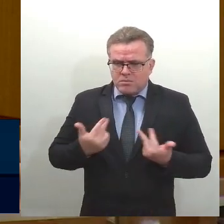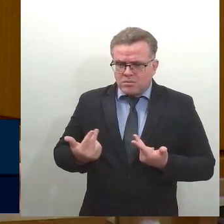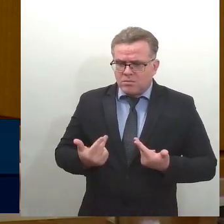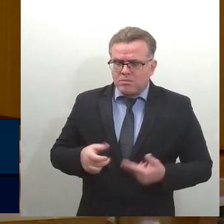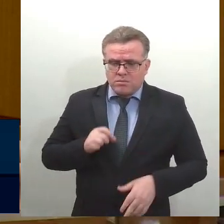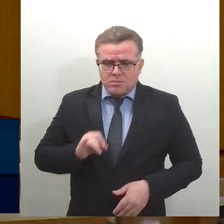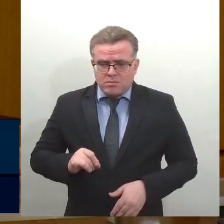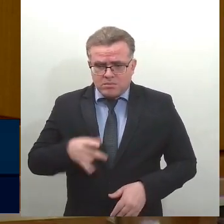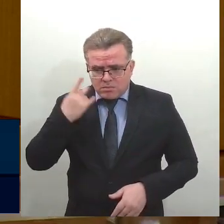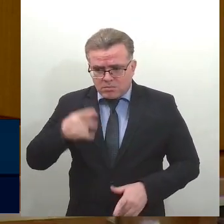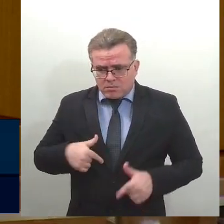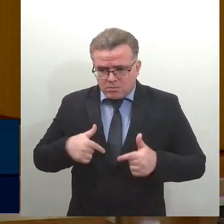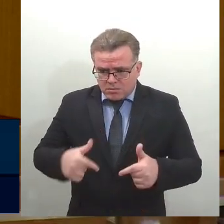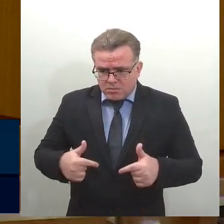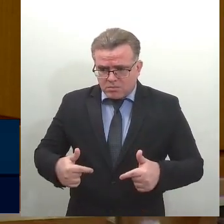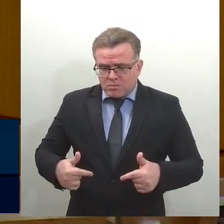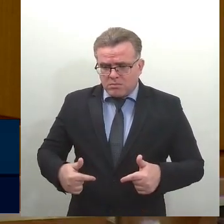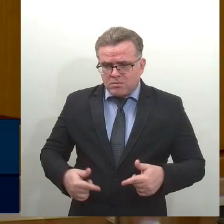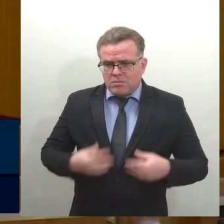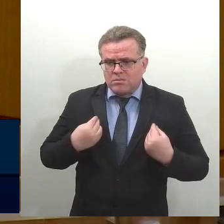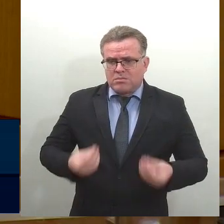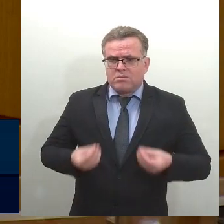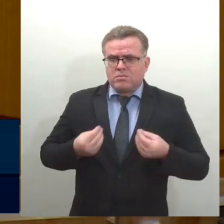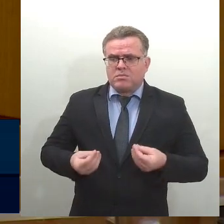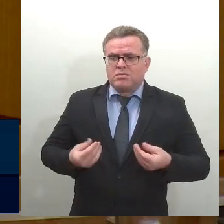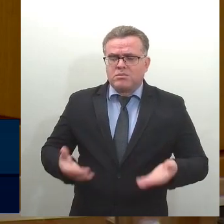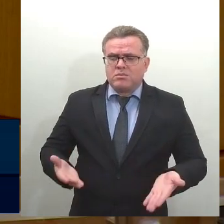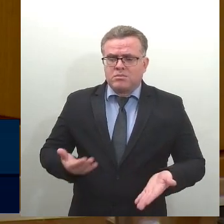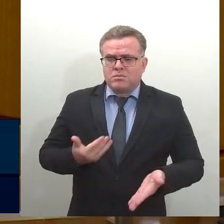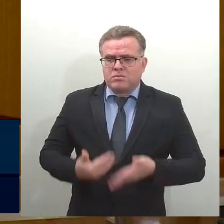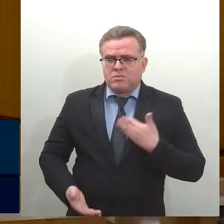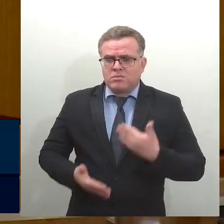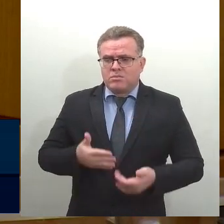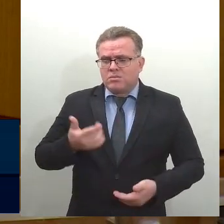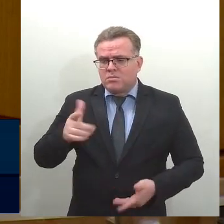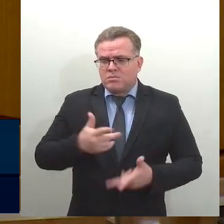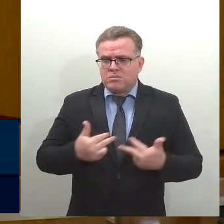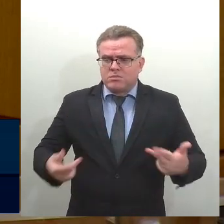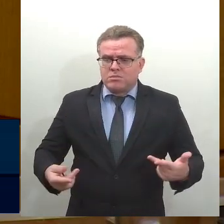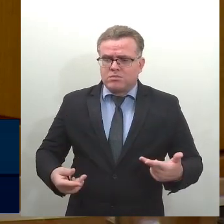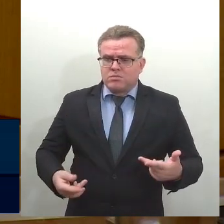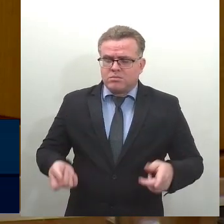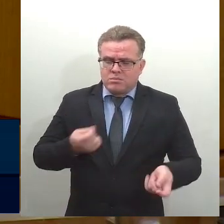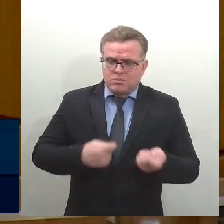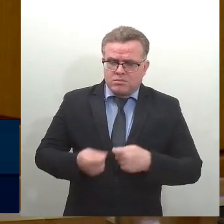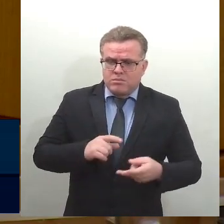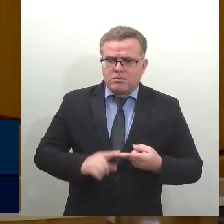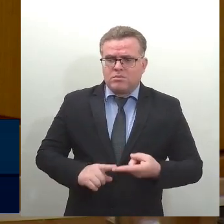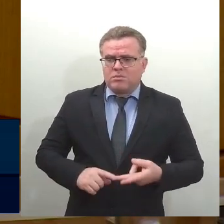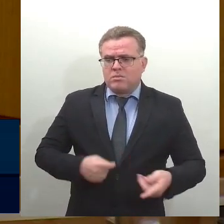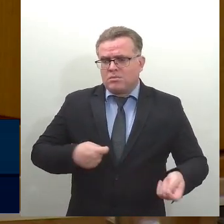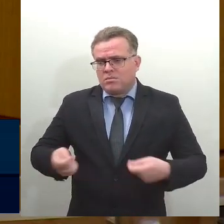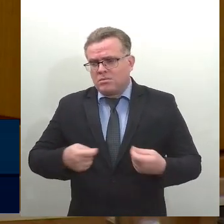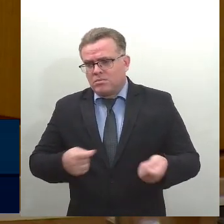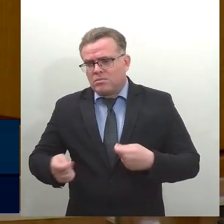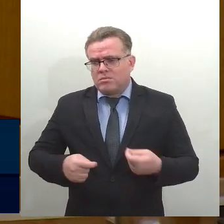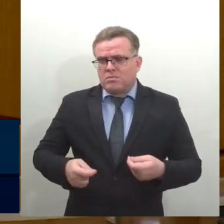aqui qualquer outra coisa, negócio, negociata, o que for, menos